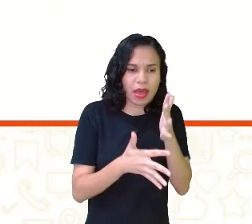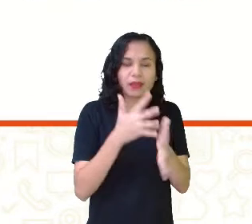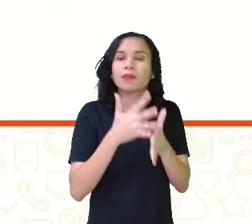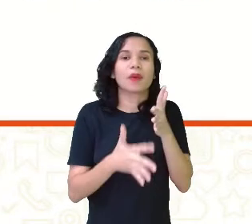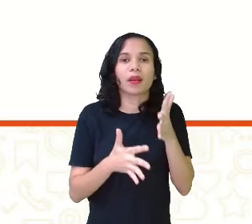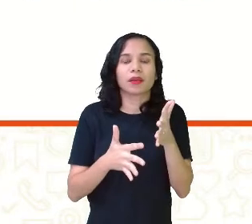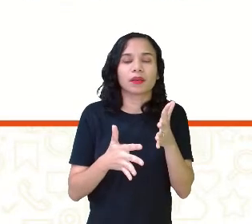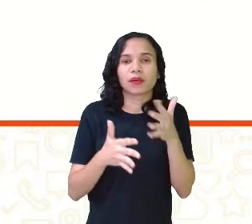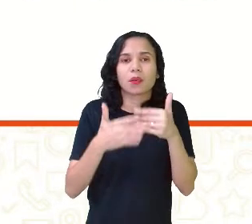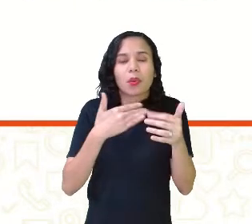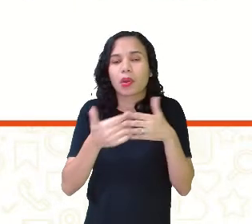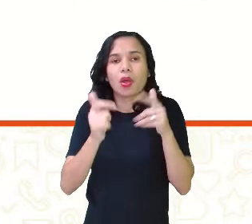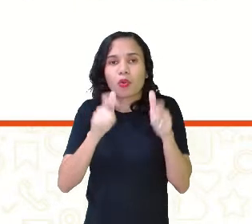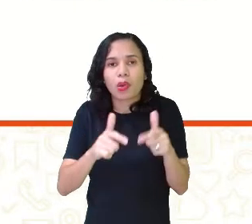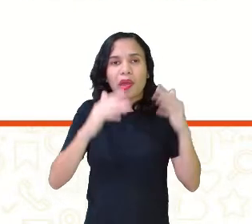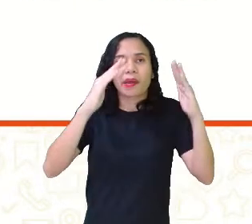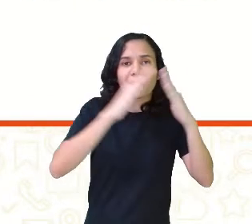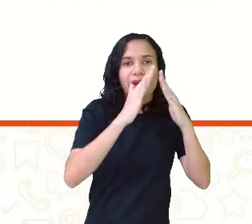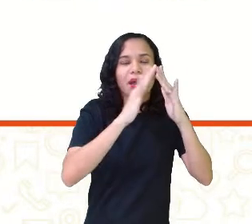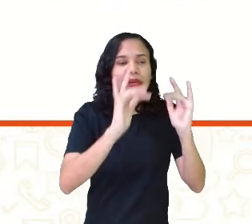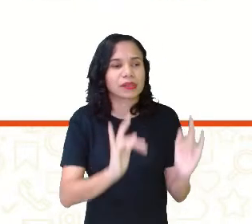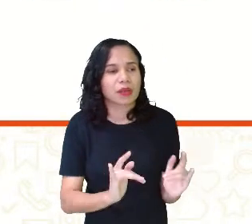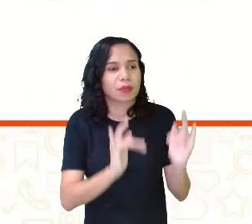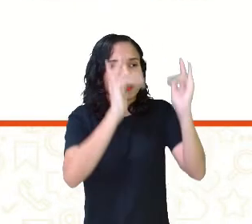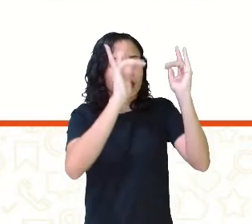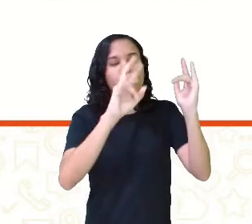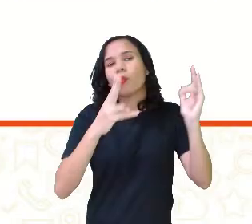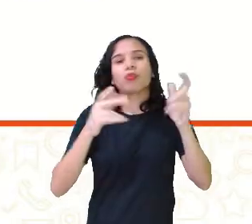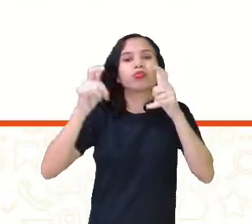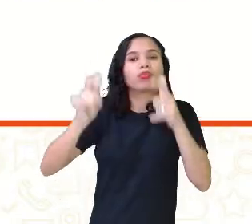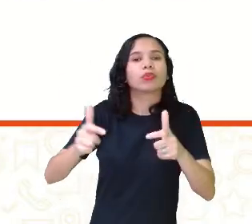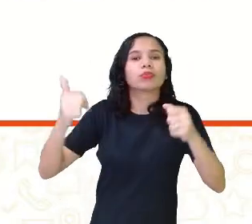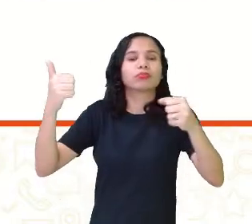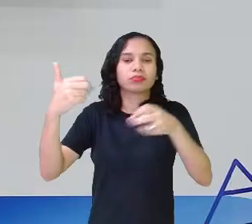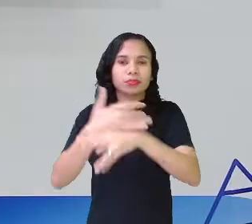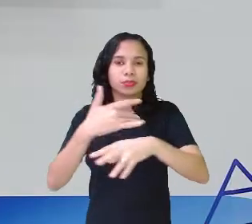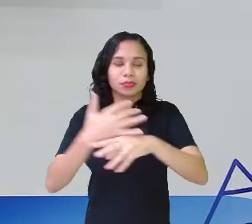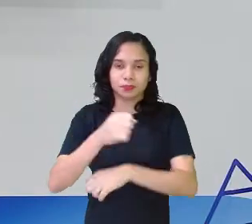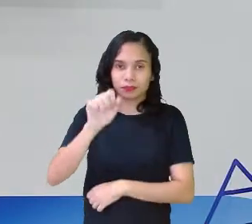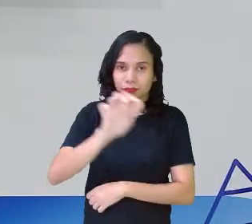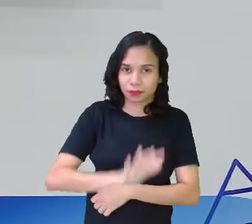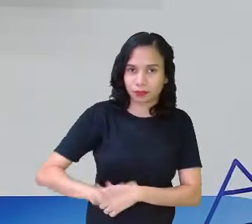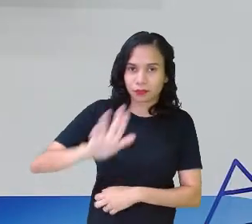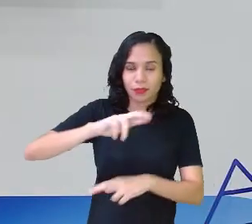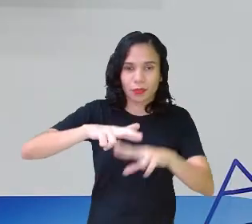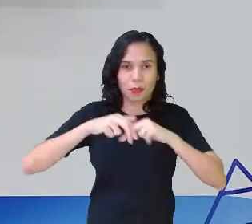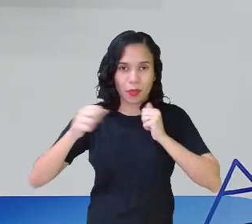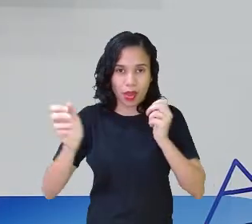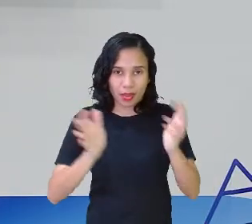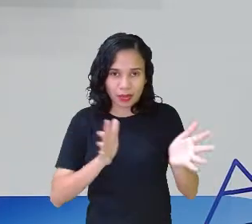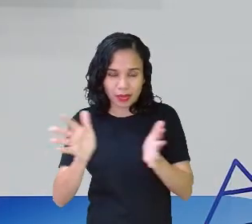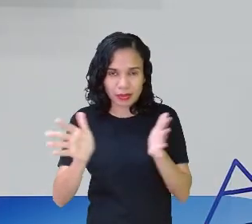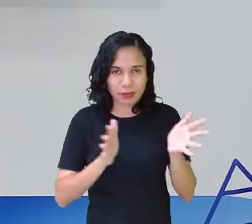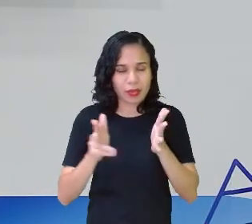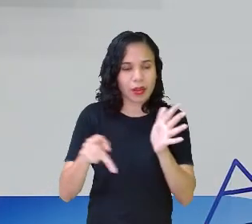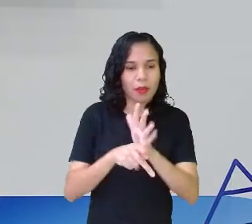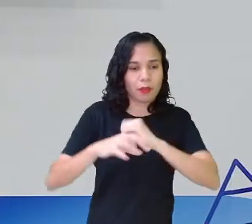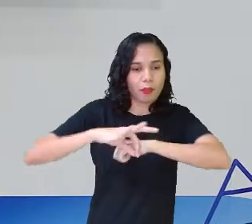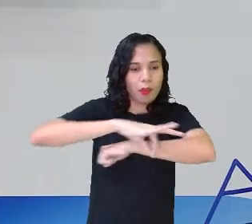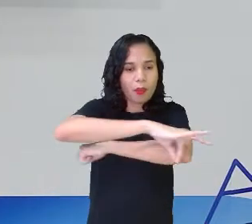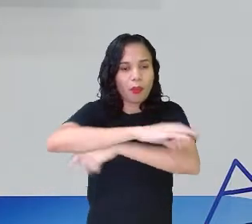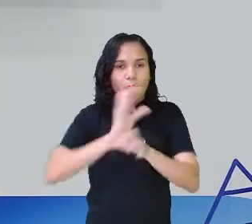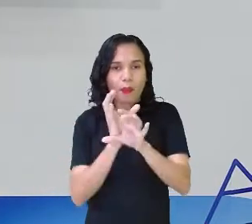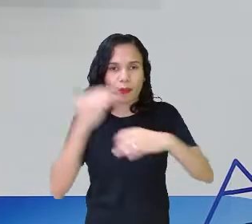nos edifícios, nos espaços e equipamentos urbanos. Então, essa acessibilidade